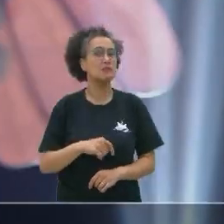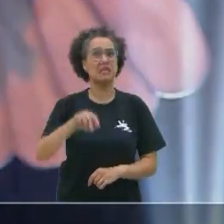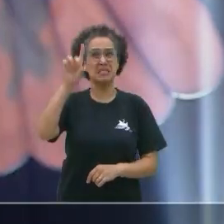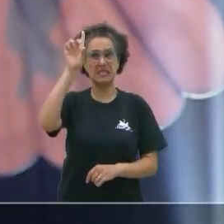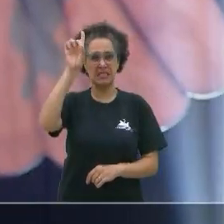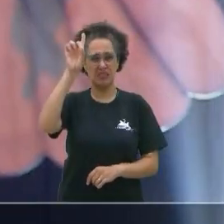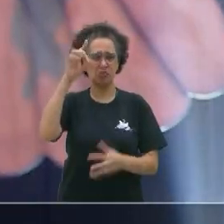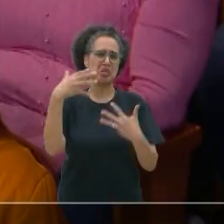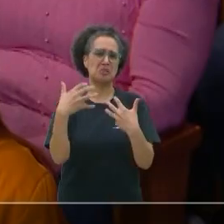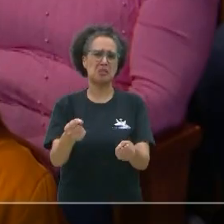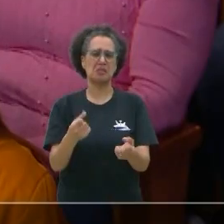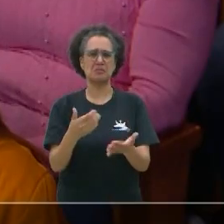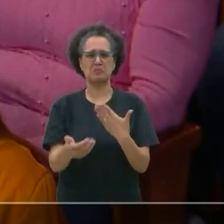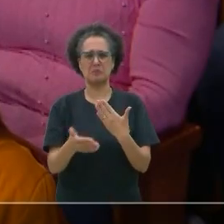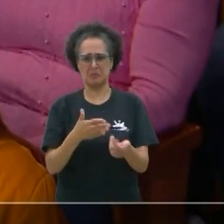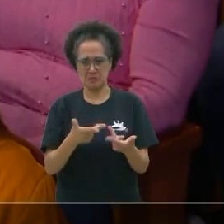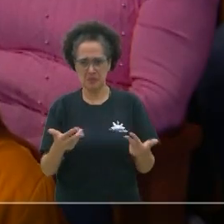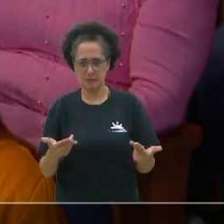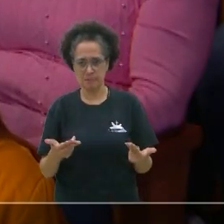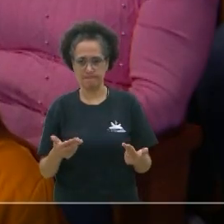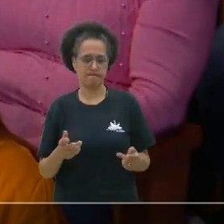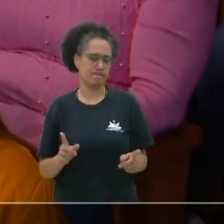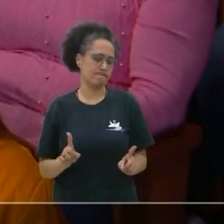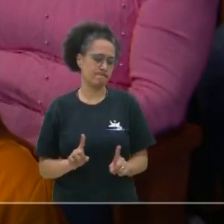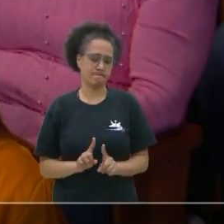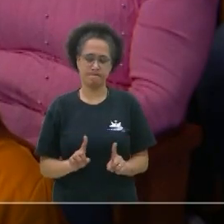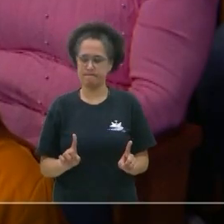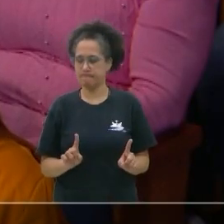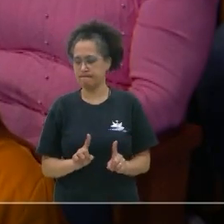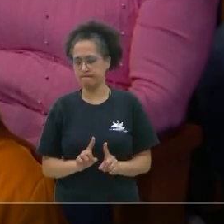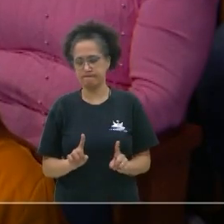por qualquer coisa? Não.